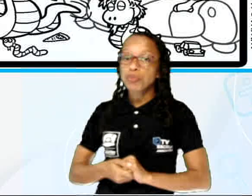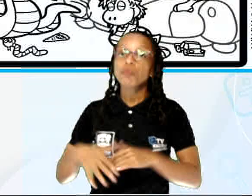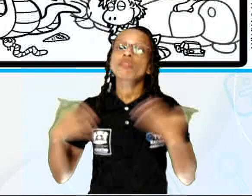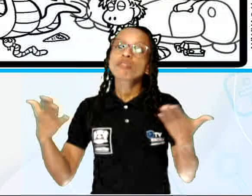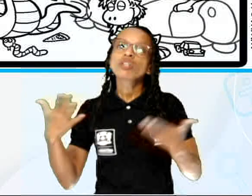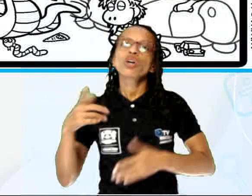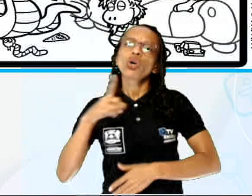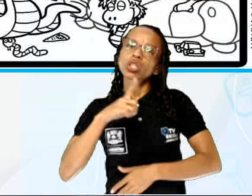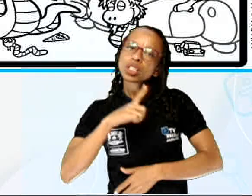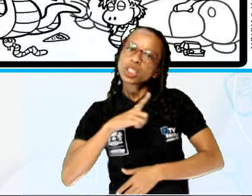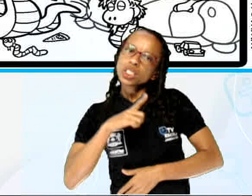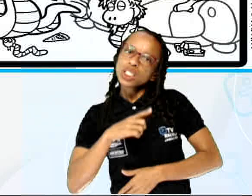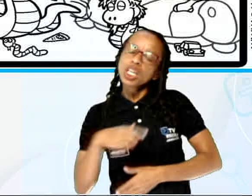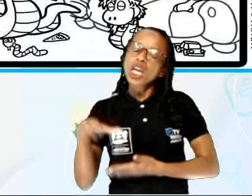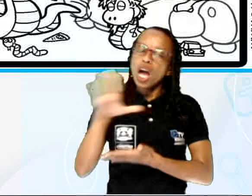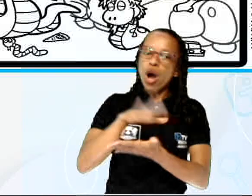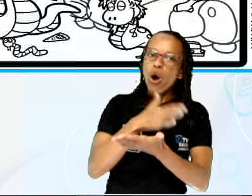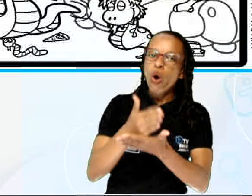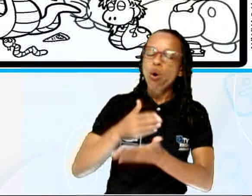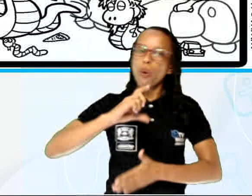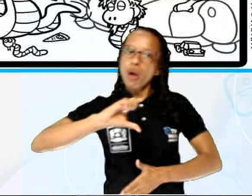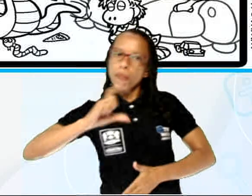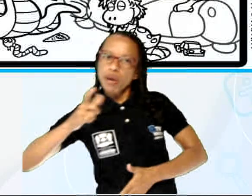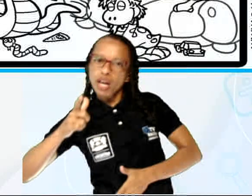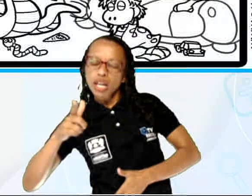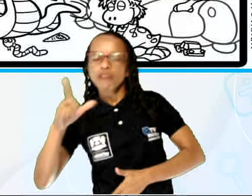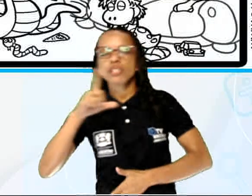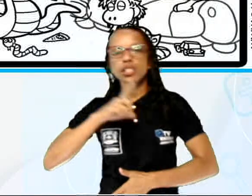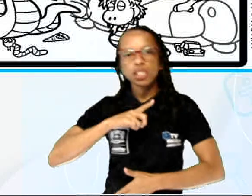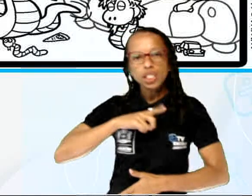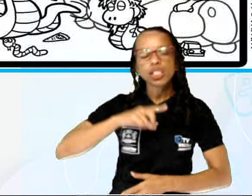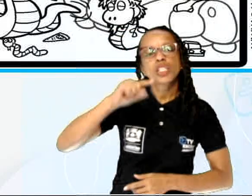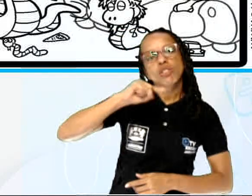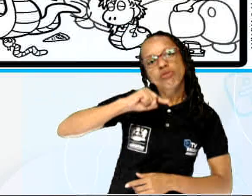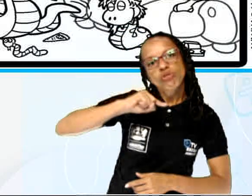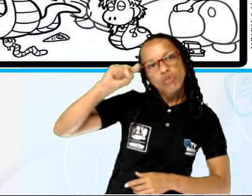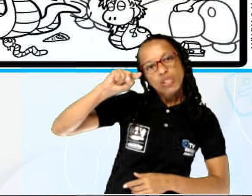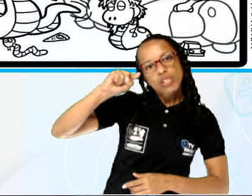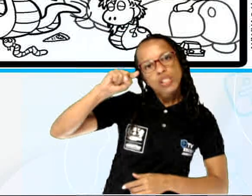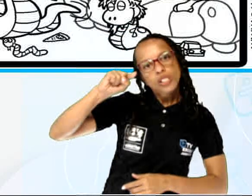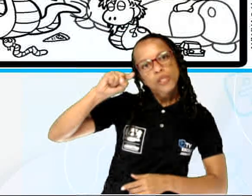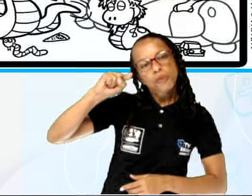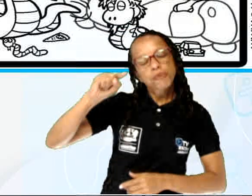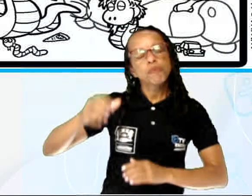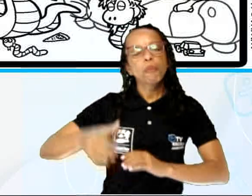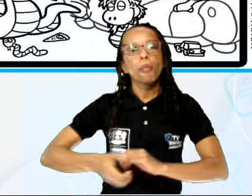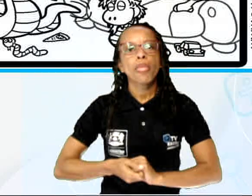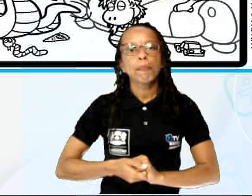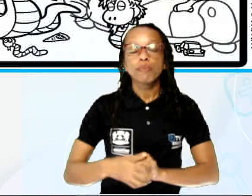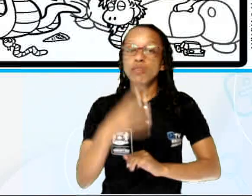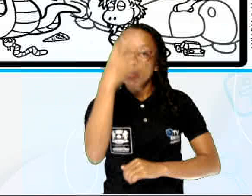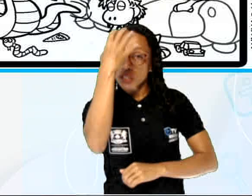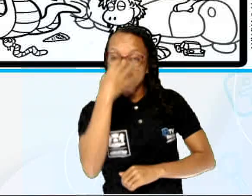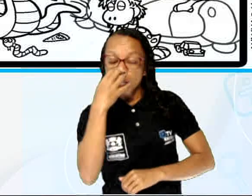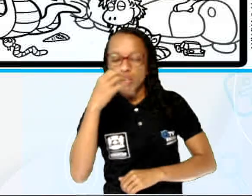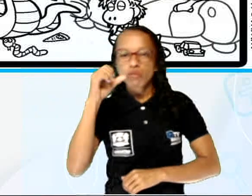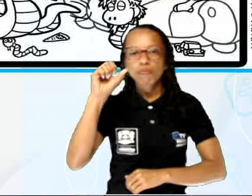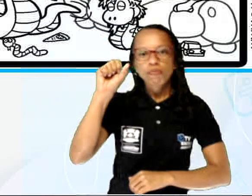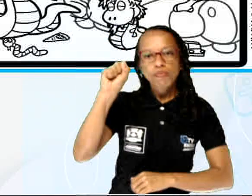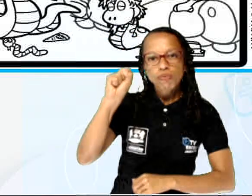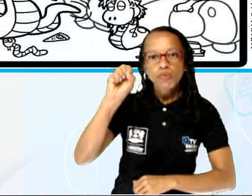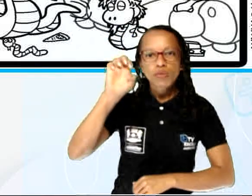palavrinhas aí que tem, né, os acentos, que é no caso de sério, falando